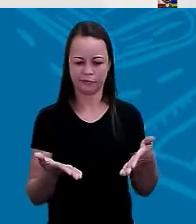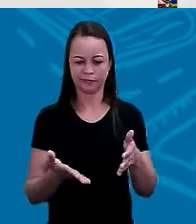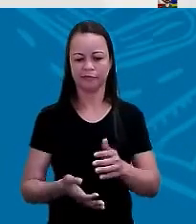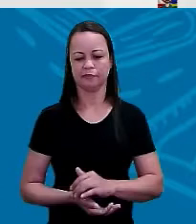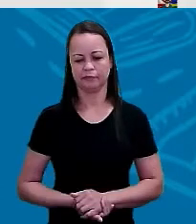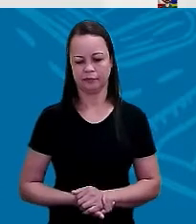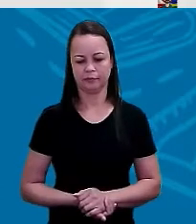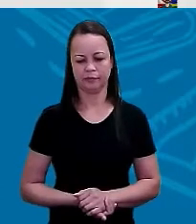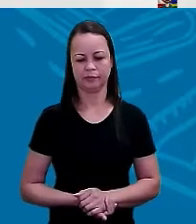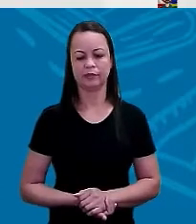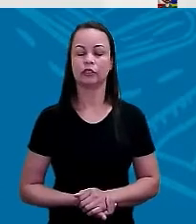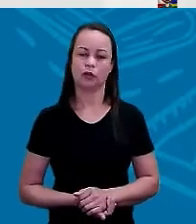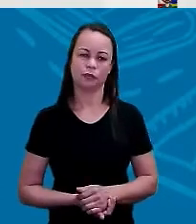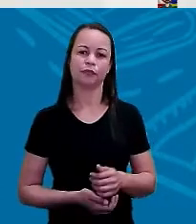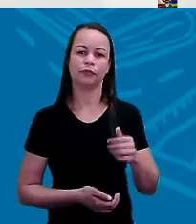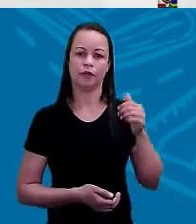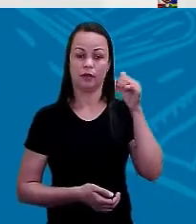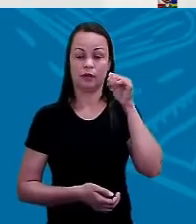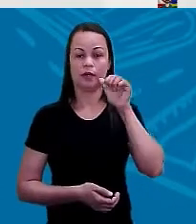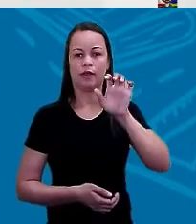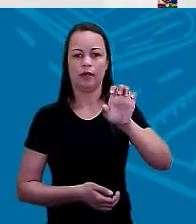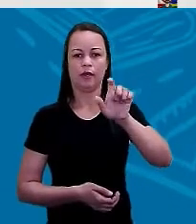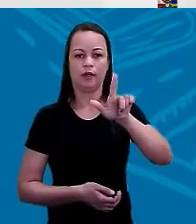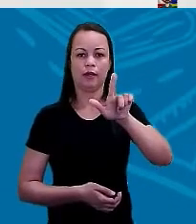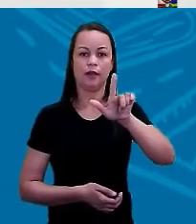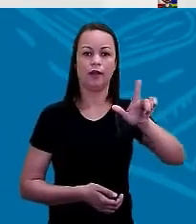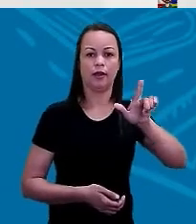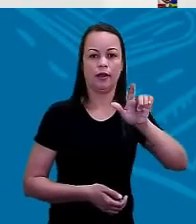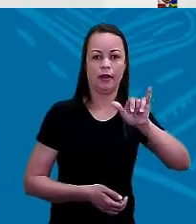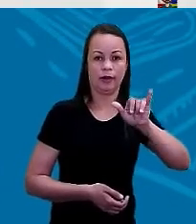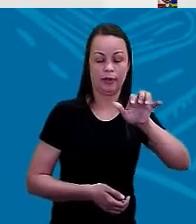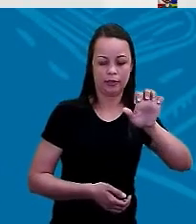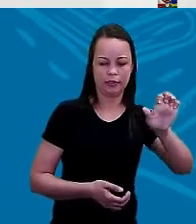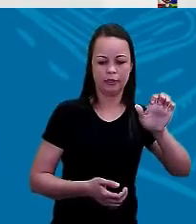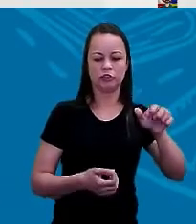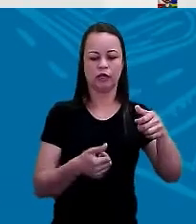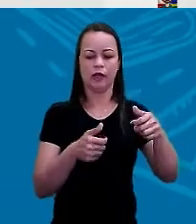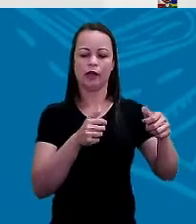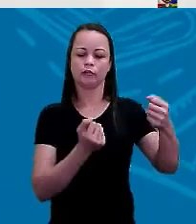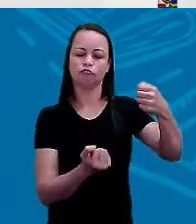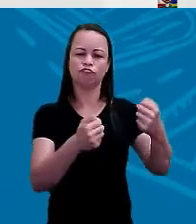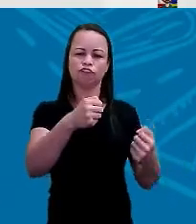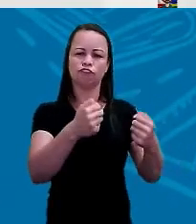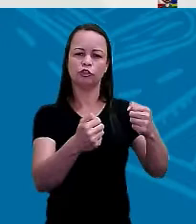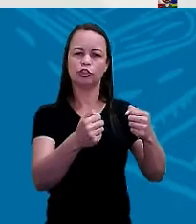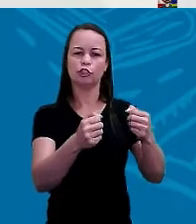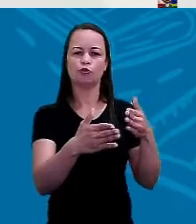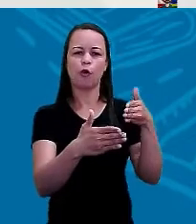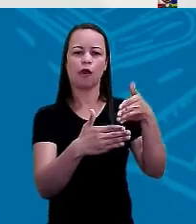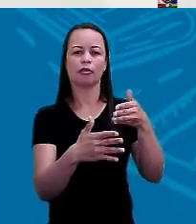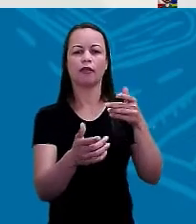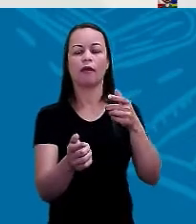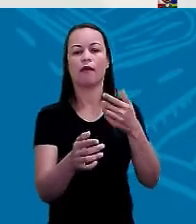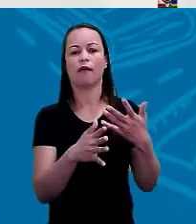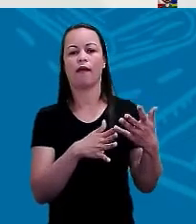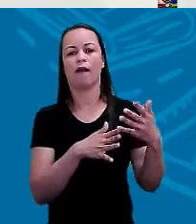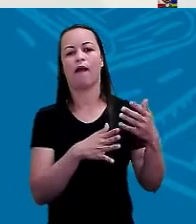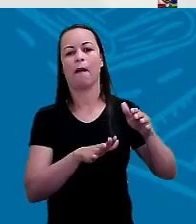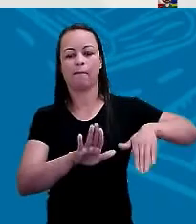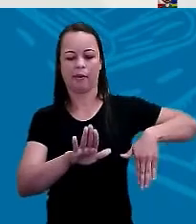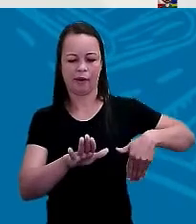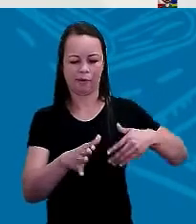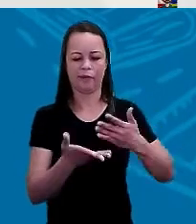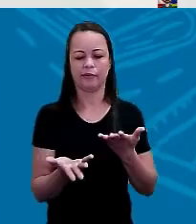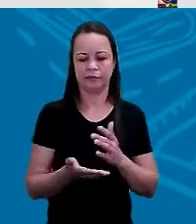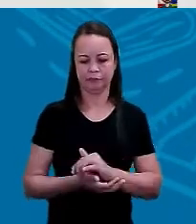seja, ele está dirigindo para a praia. Don was cooking dinner. Don was cooking dinner.